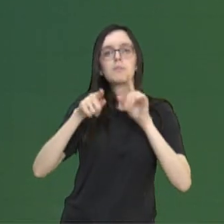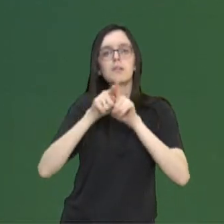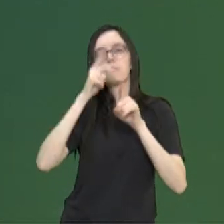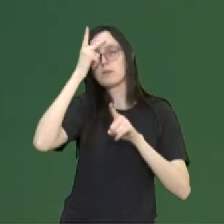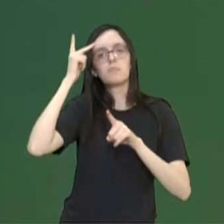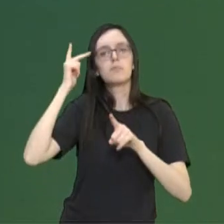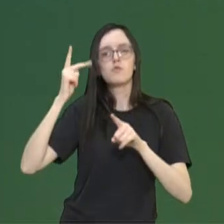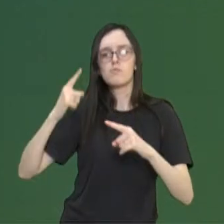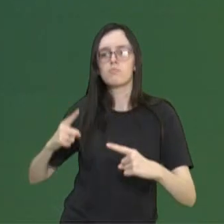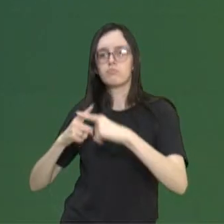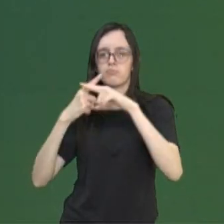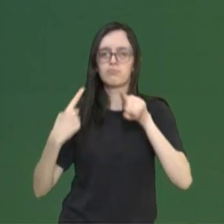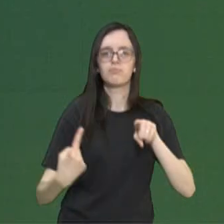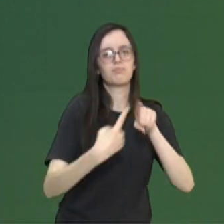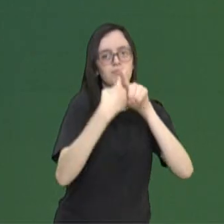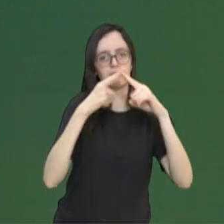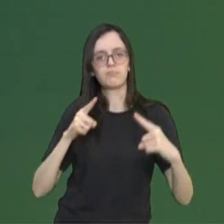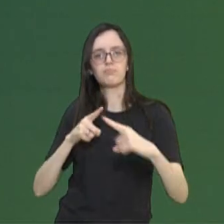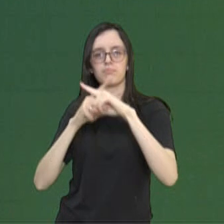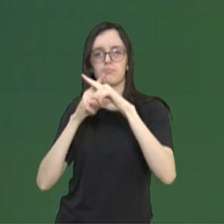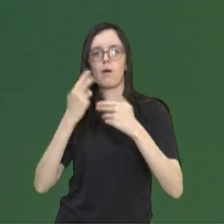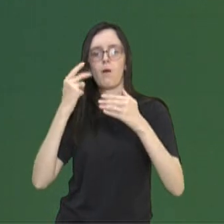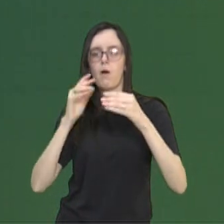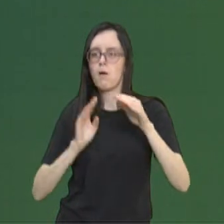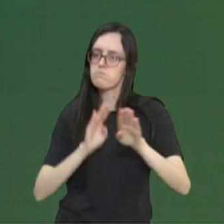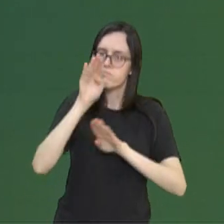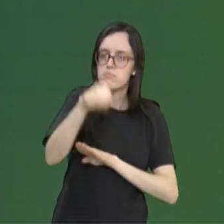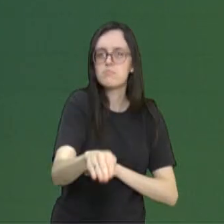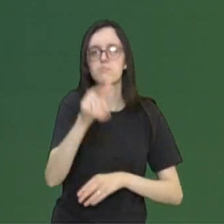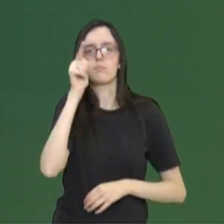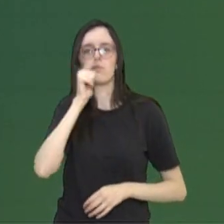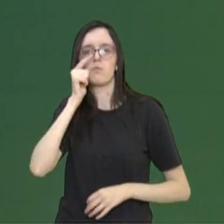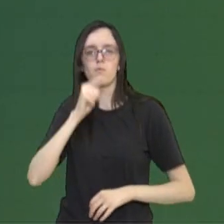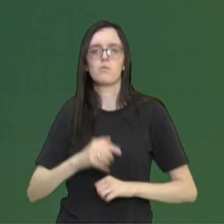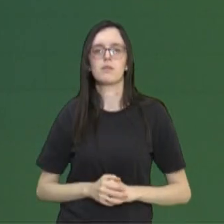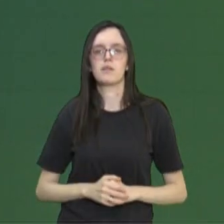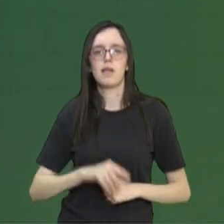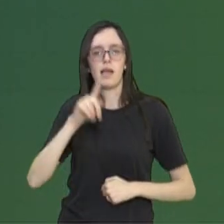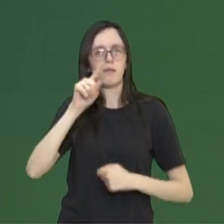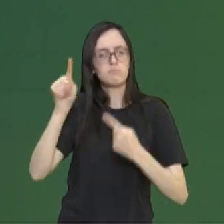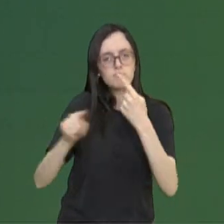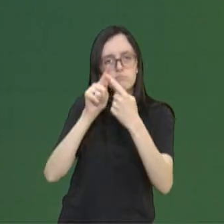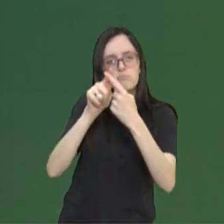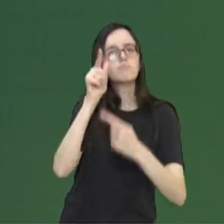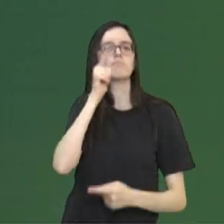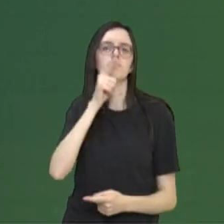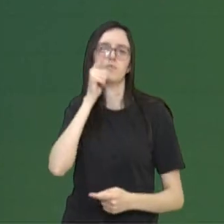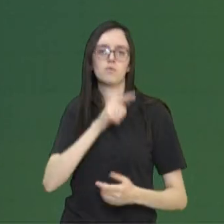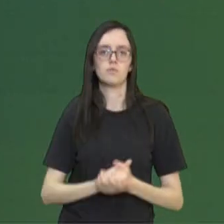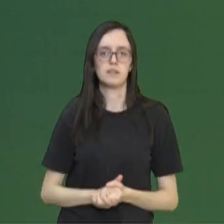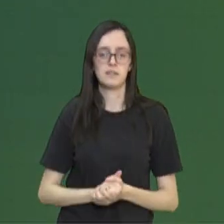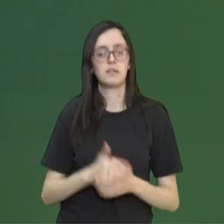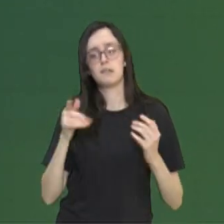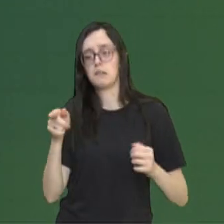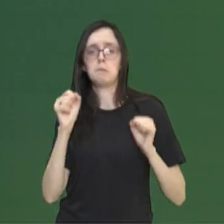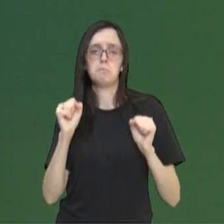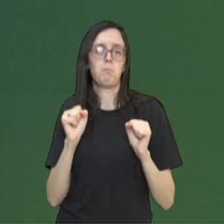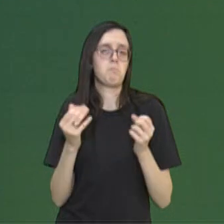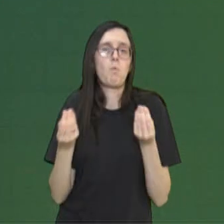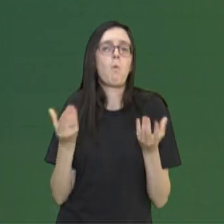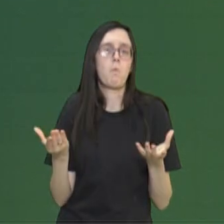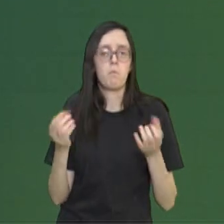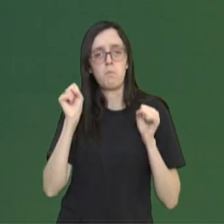ou setor da quadra, do campo, né? Do espaço onde a modalidade está sendo desenvolvida, né?